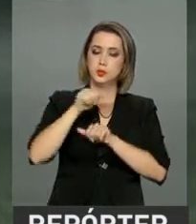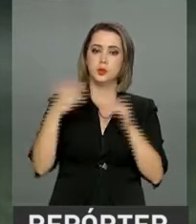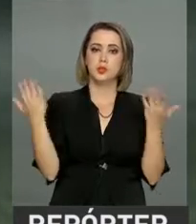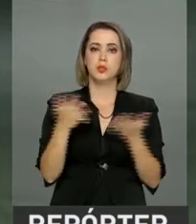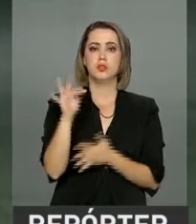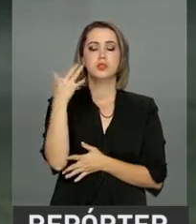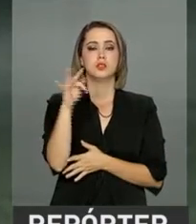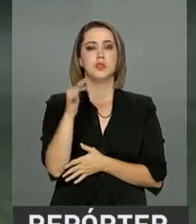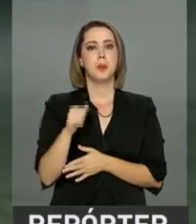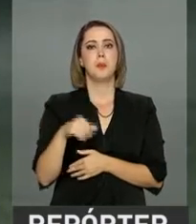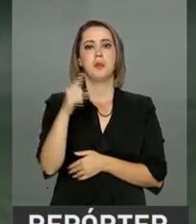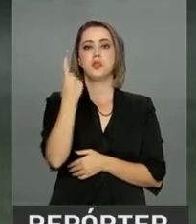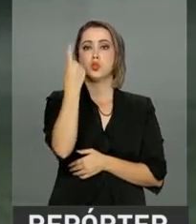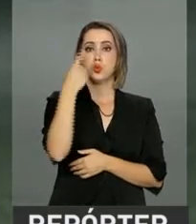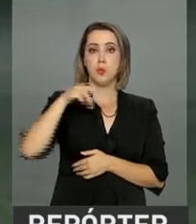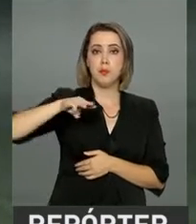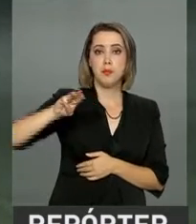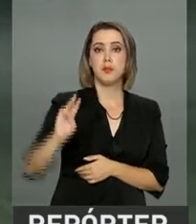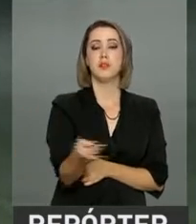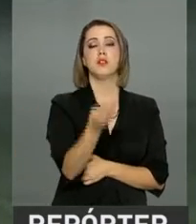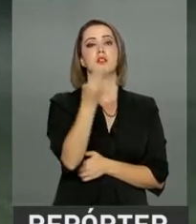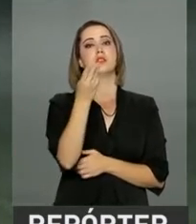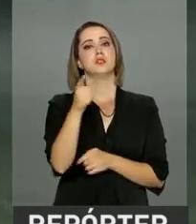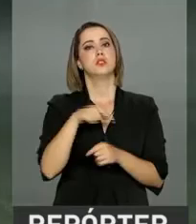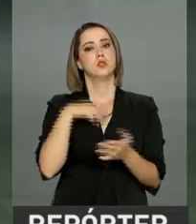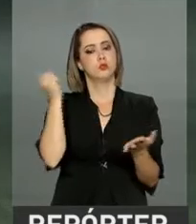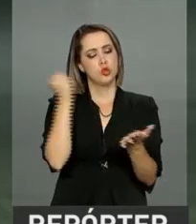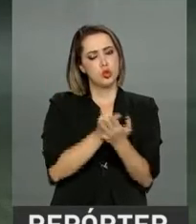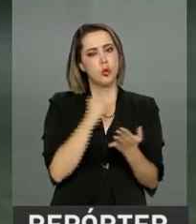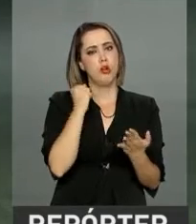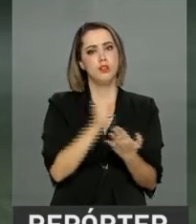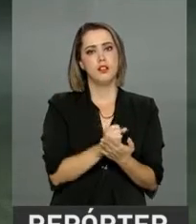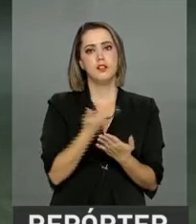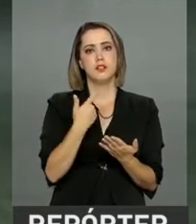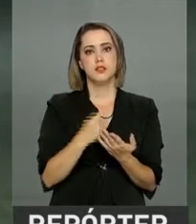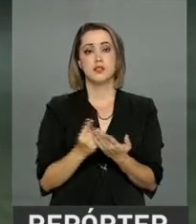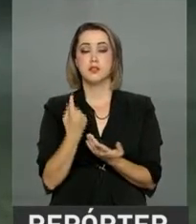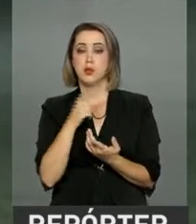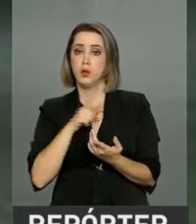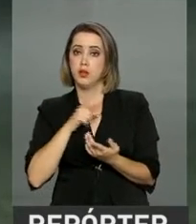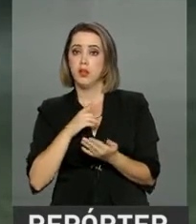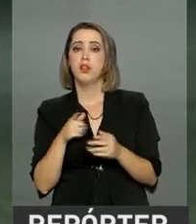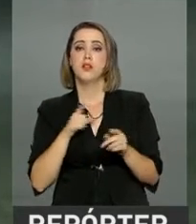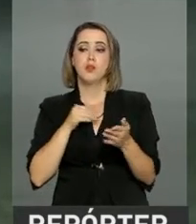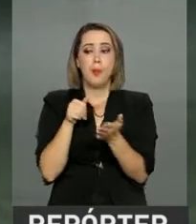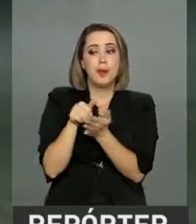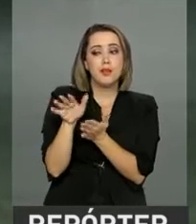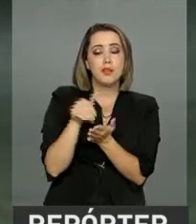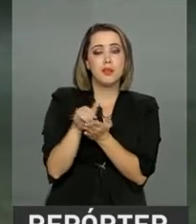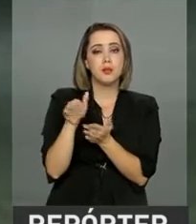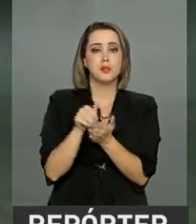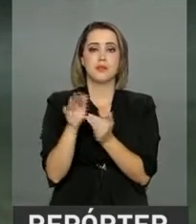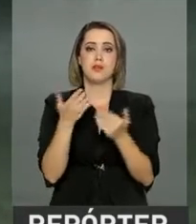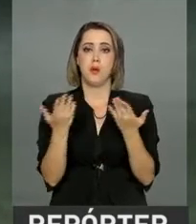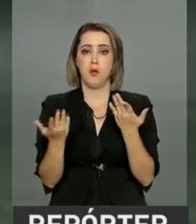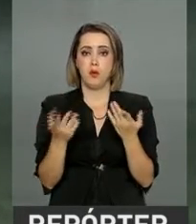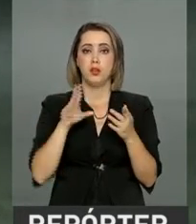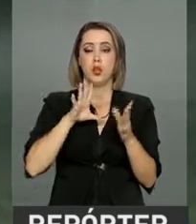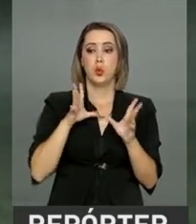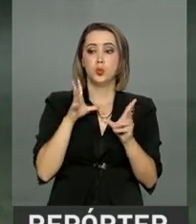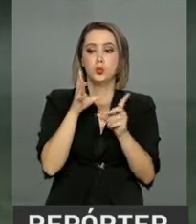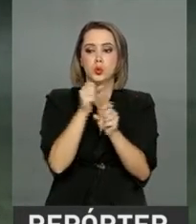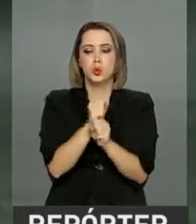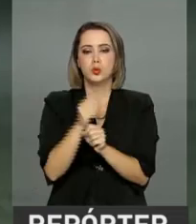mais de 1 milhão e 250 mil contratações contra um milhão duzentos e quinze mil demissões ao